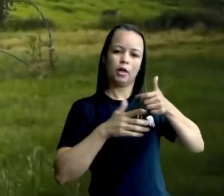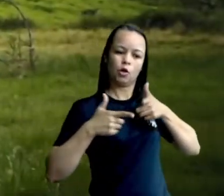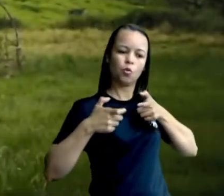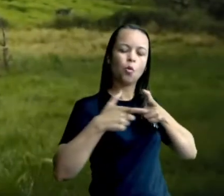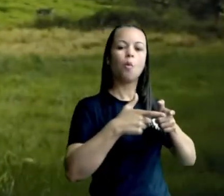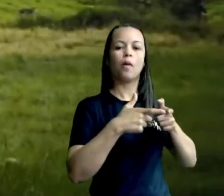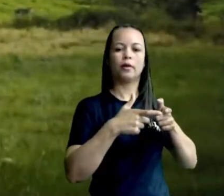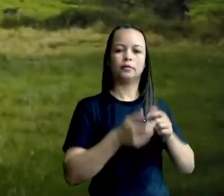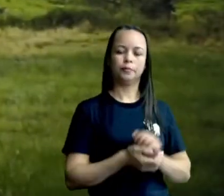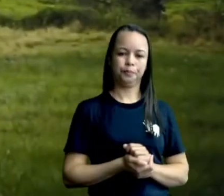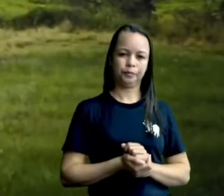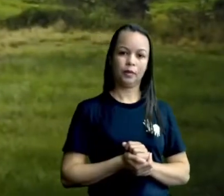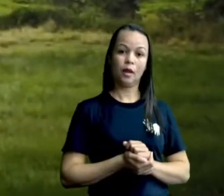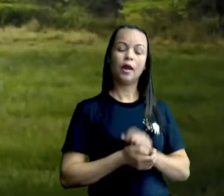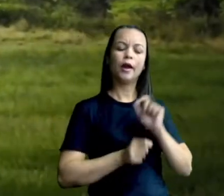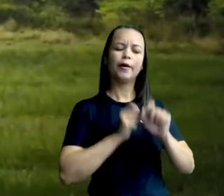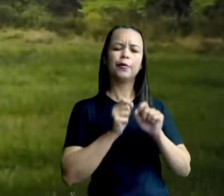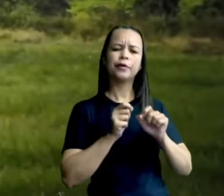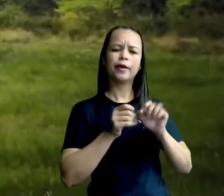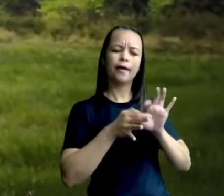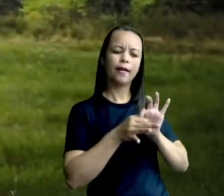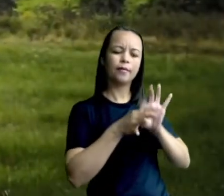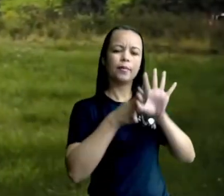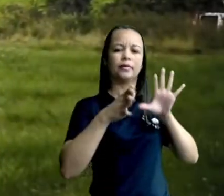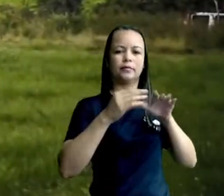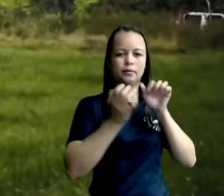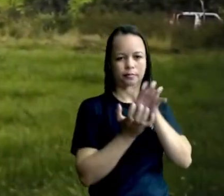A causa era a libertação de Pernambuco.